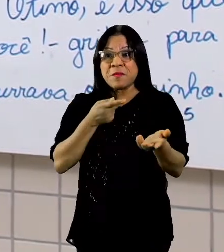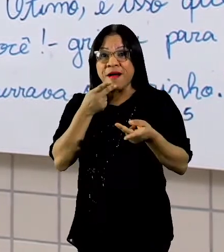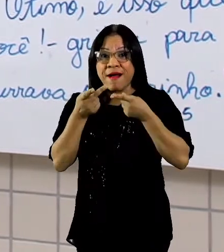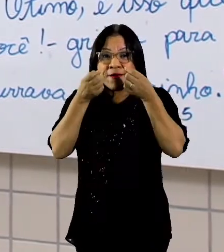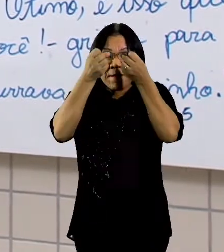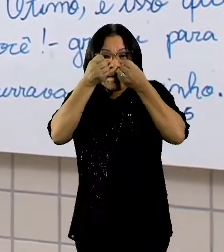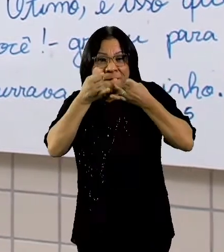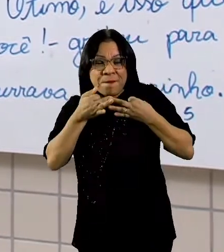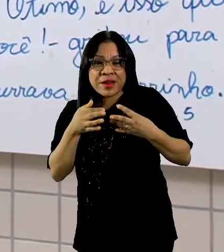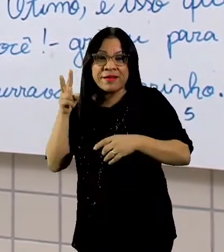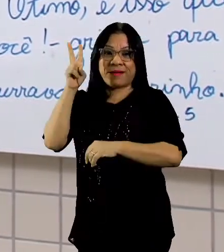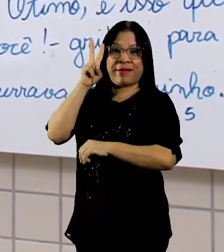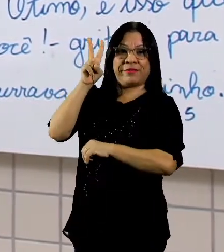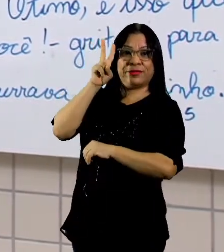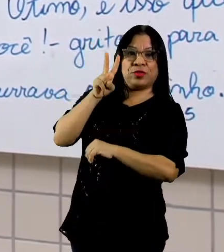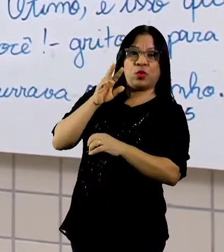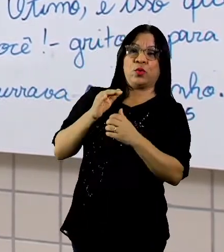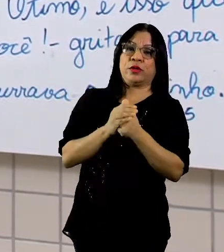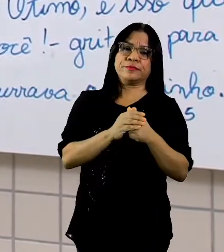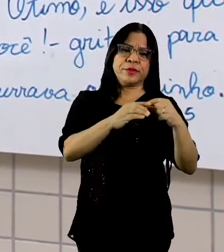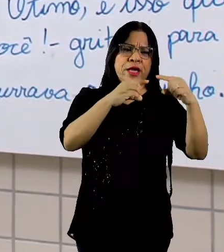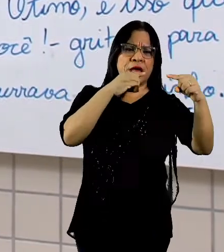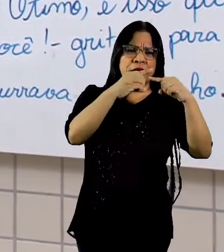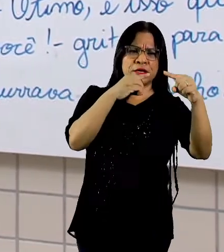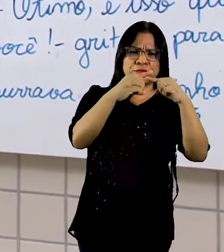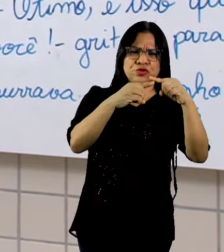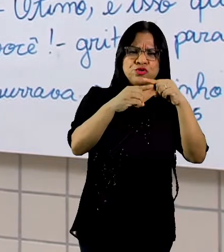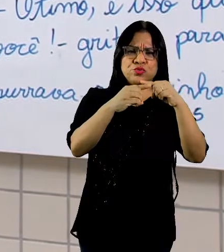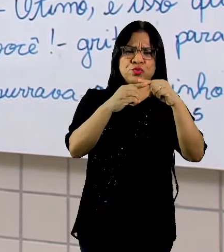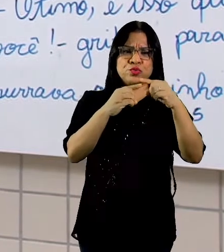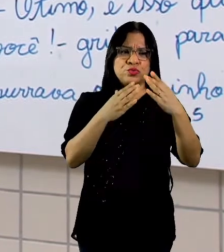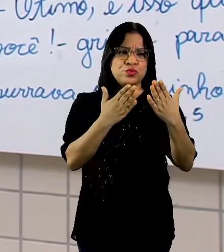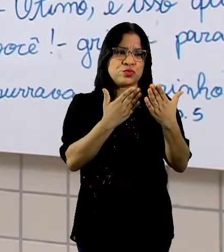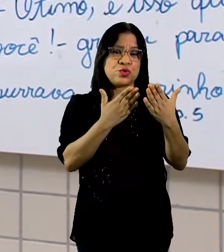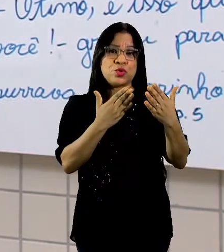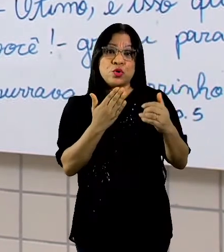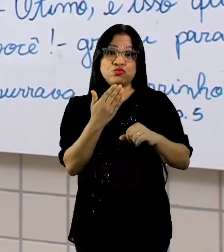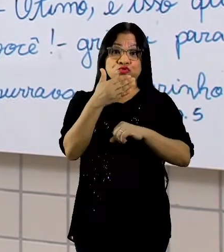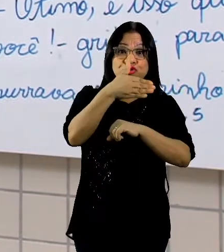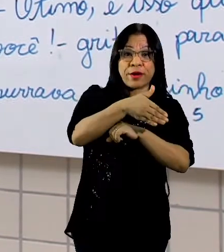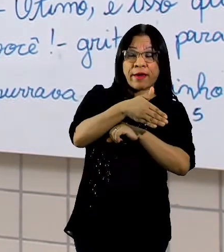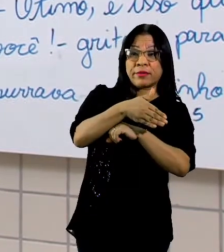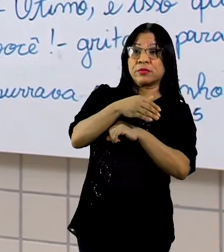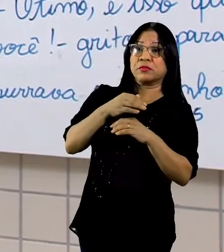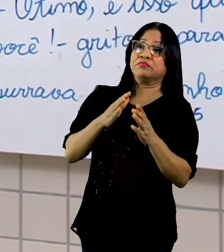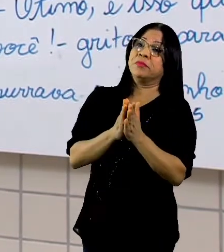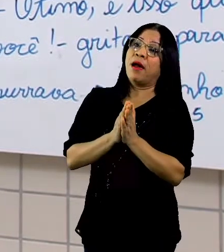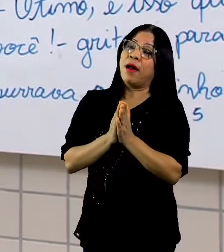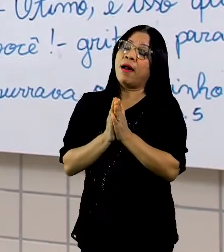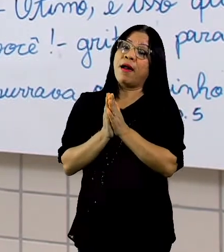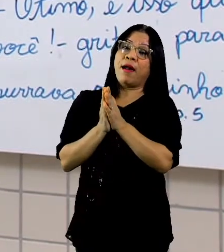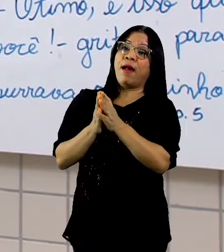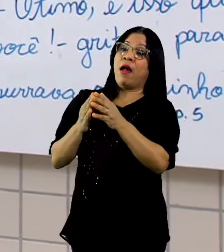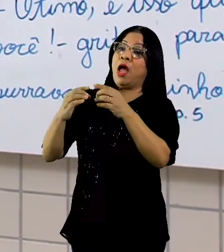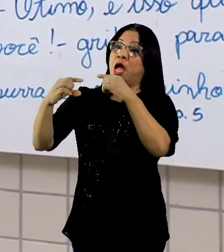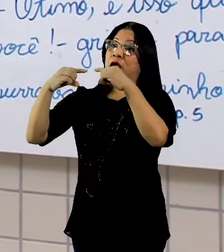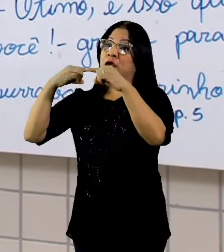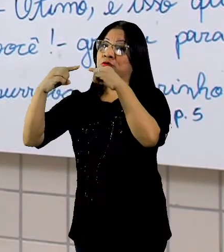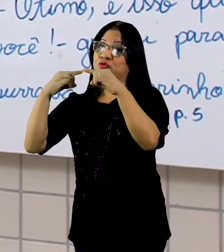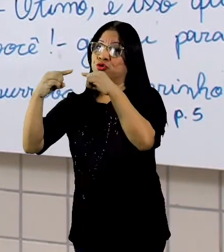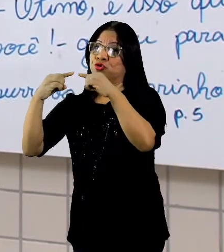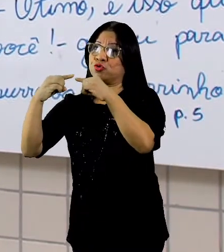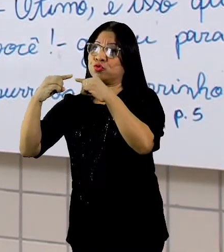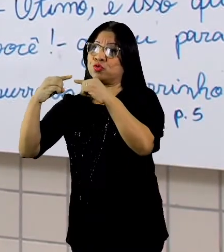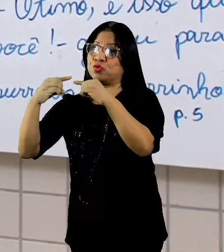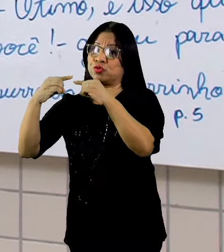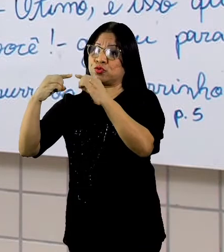de discurso direto e indireto? O discurso indireto é a fala do narrador, aquele que conta